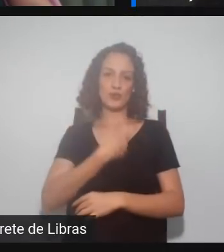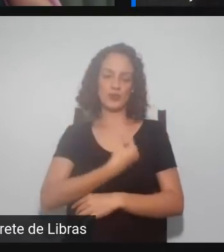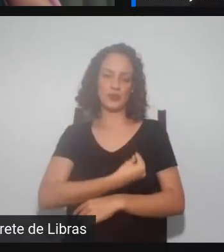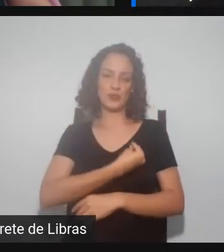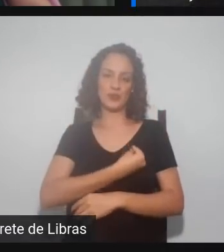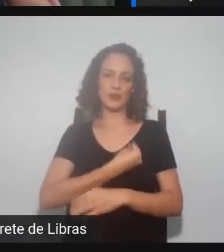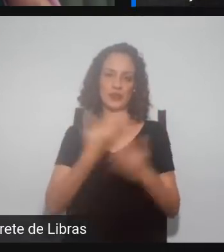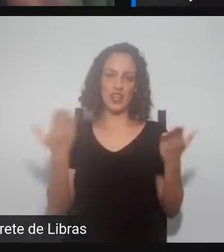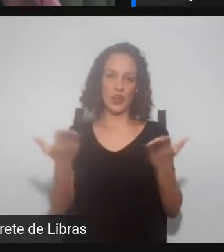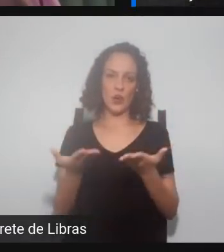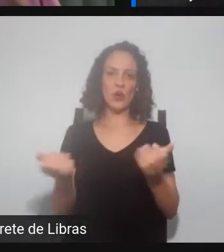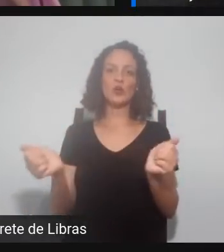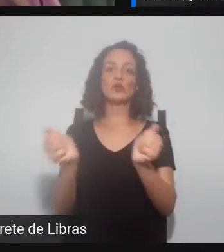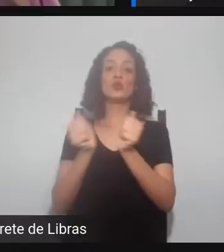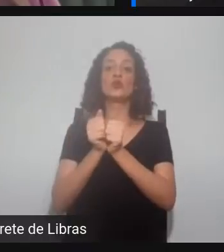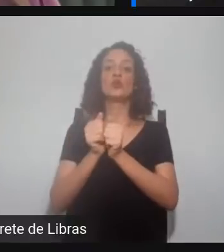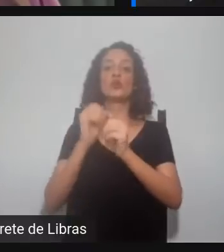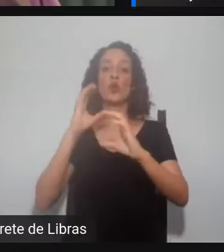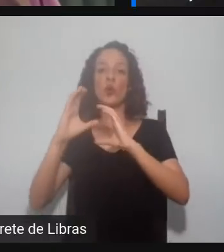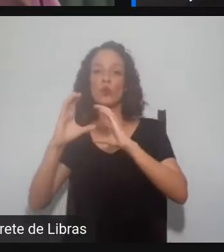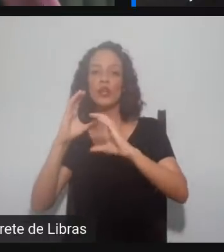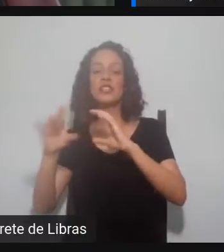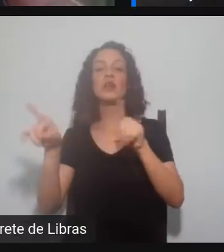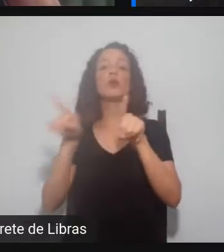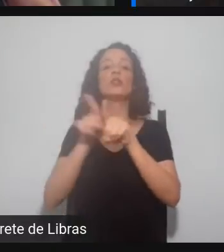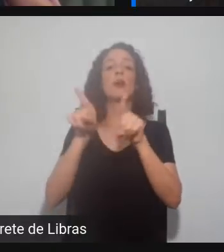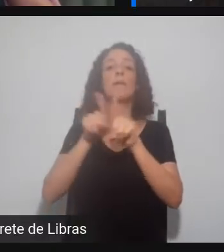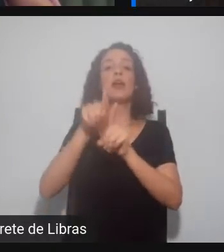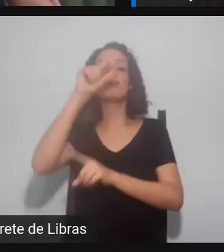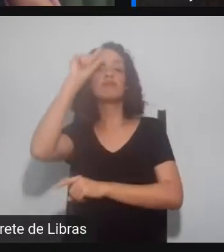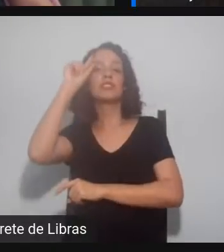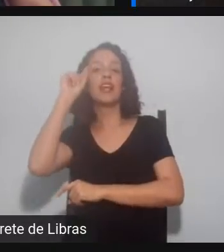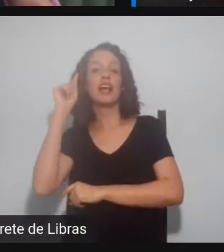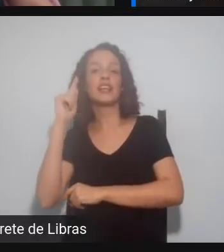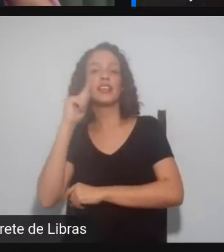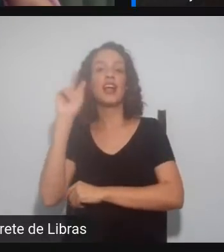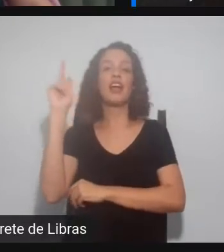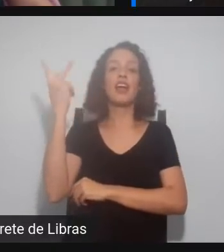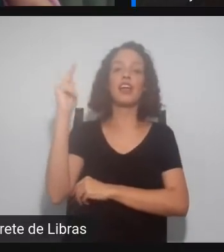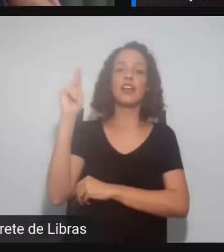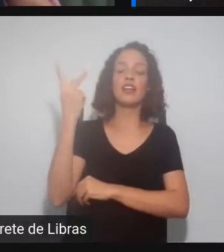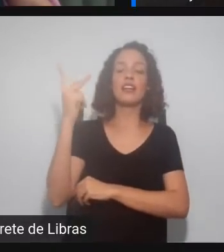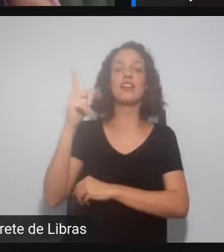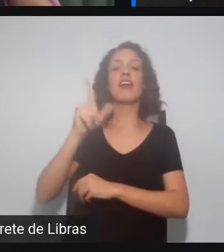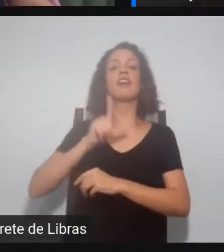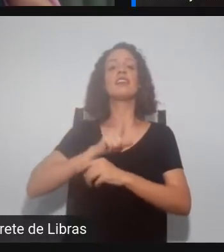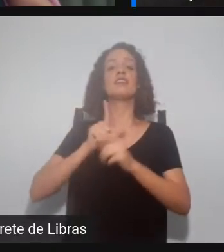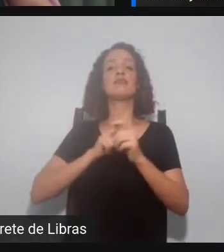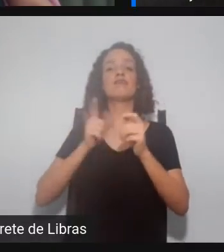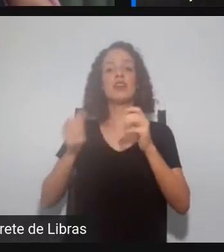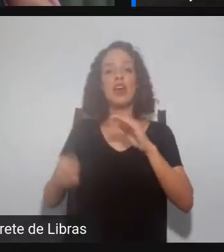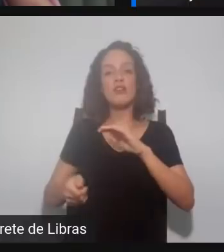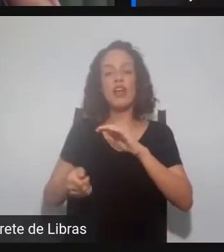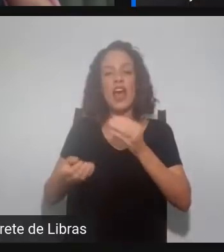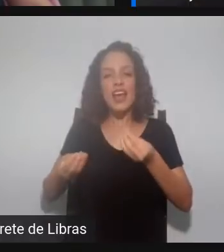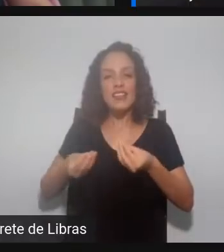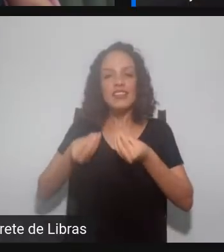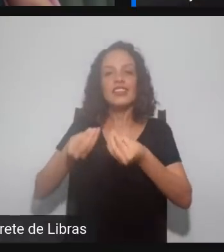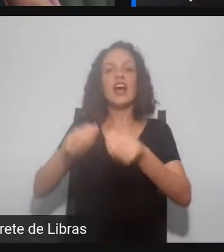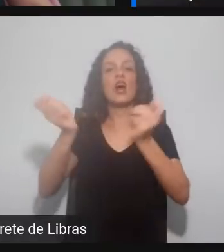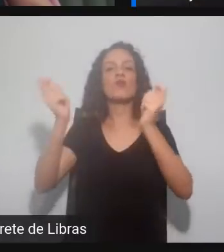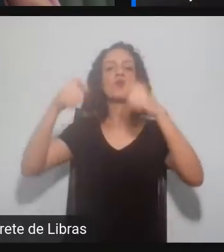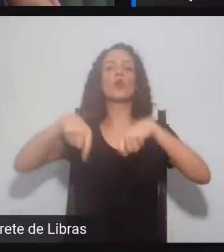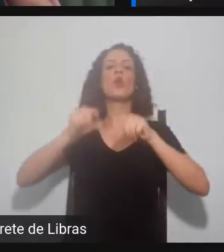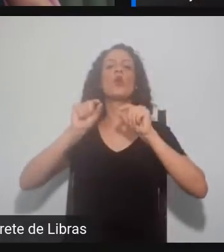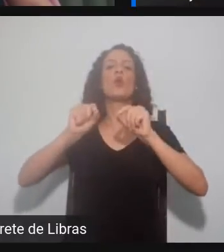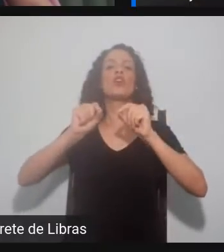comunicação, e a Tainã e a Eliane, que estão nos oferecendo a possibilidade dessa transmissão com a